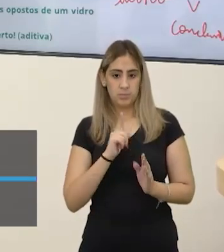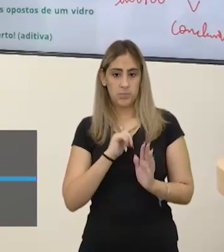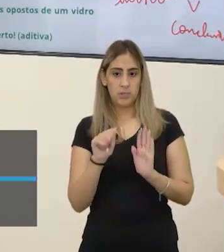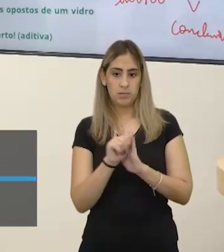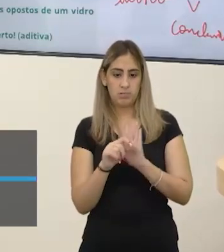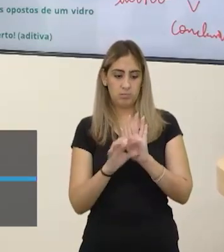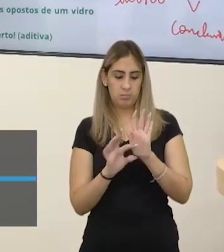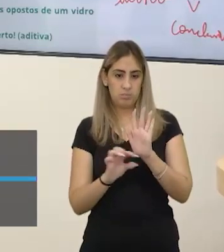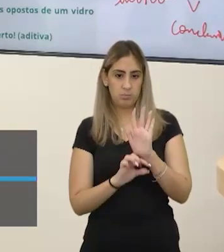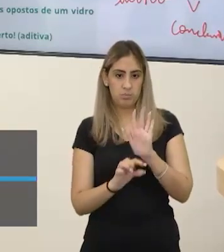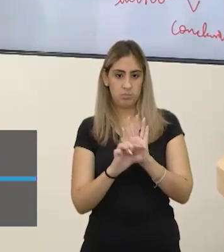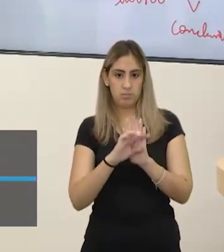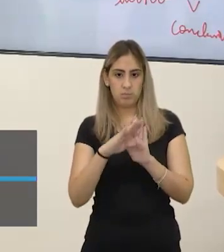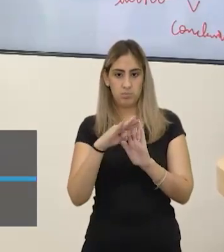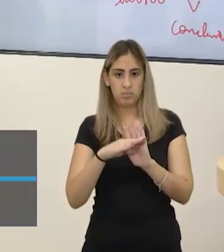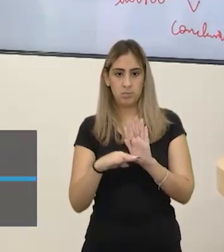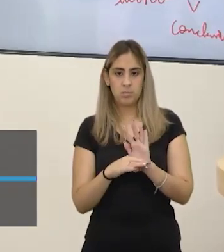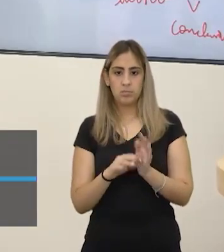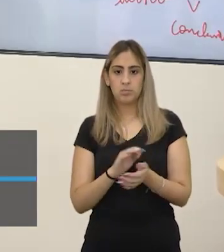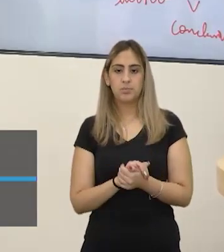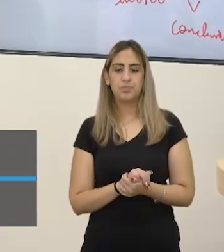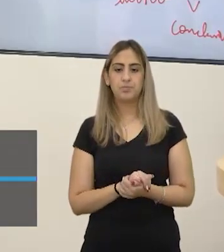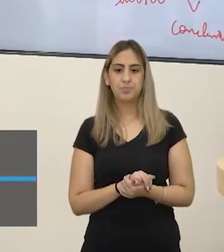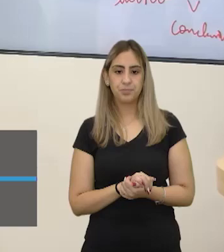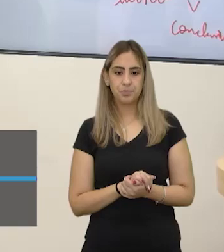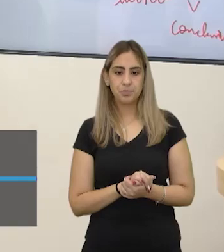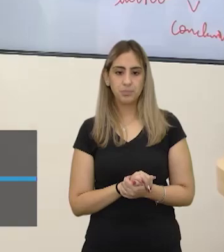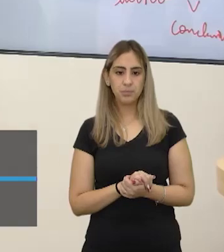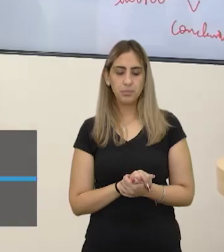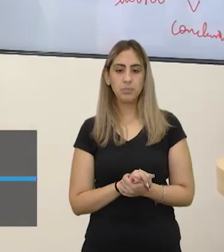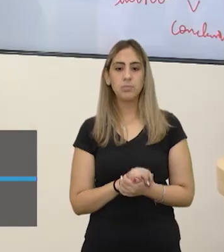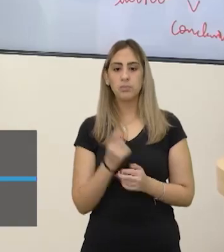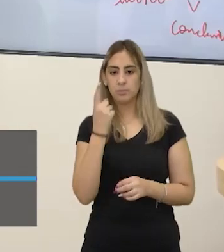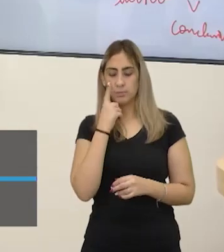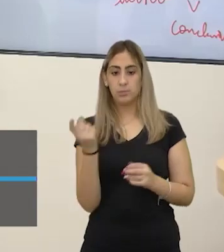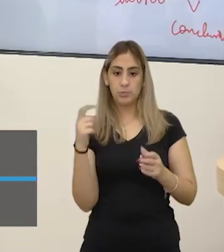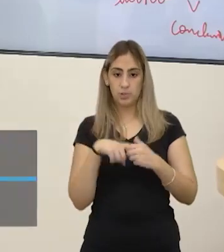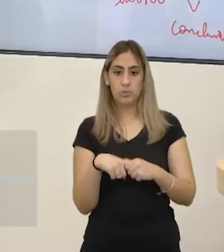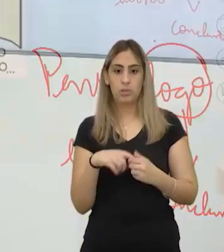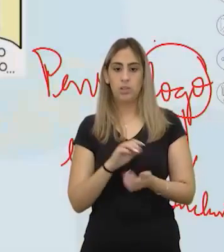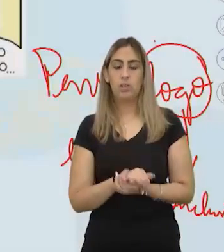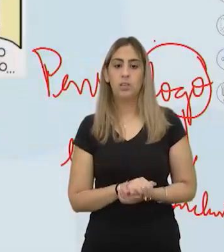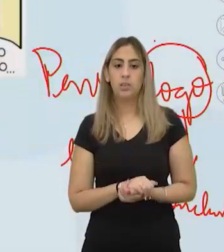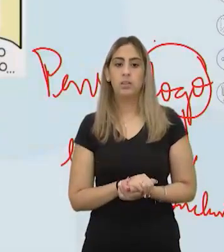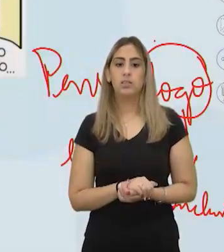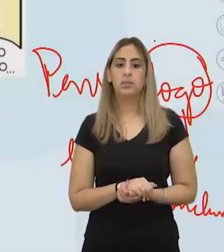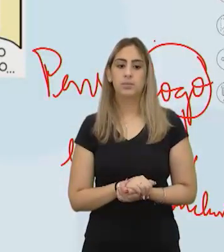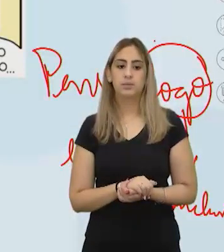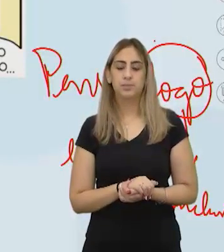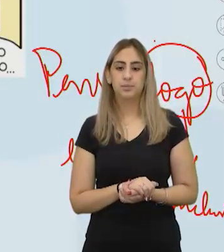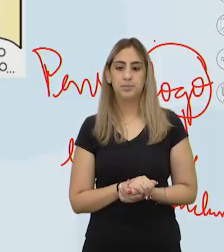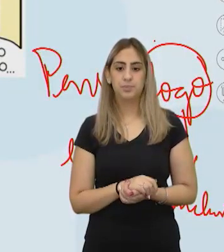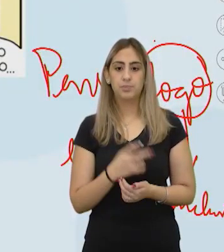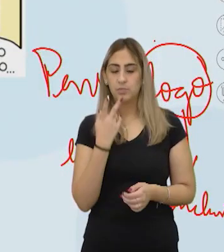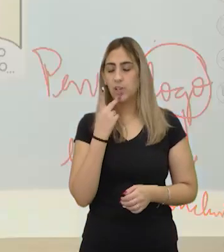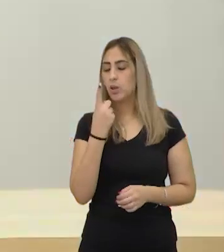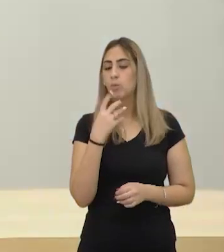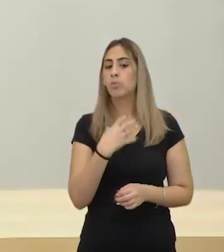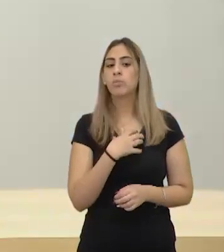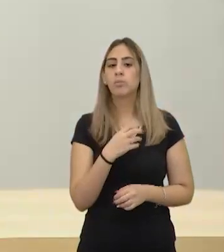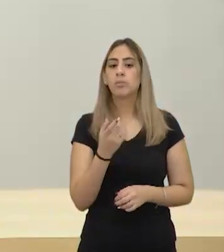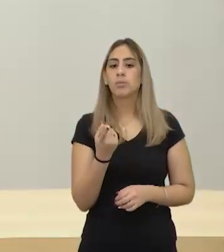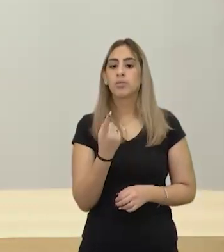pode voltar aqui uma lousa, de repente. Ó, aqui, ó, voltei aqui, ó. A gente pode falar assim, fala uma conclusiva, alternativa, Pro.